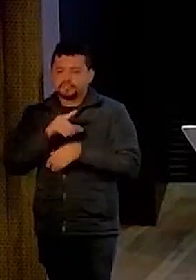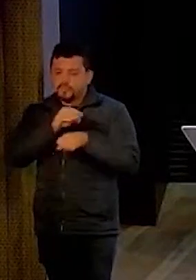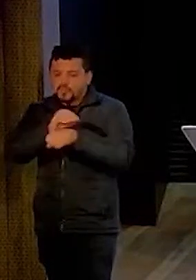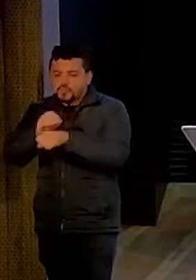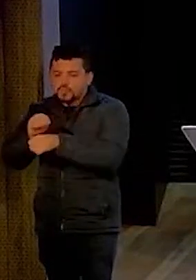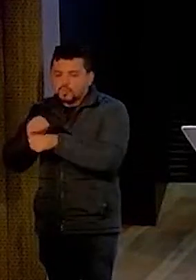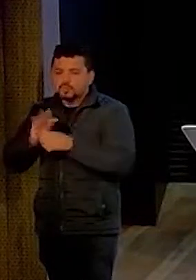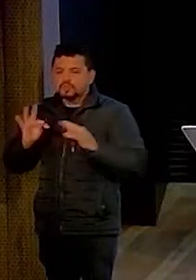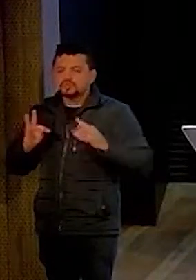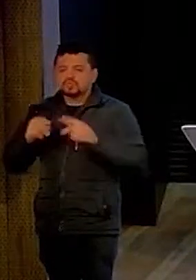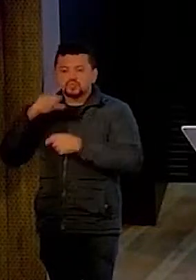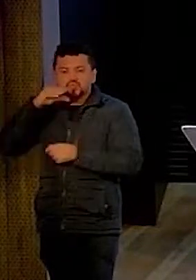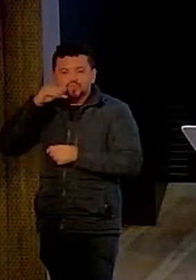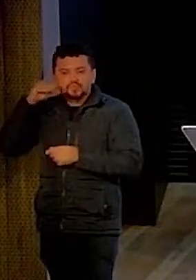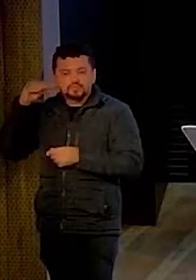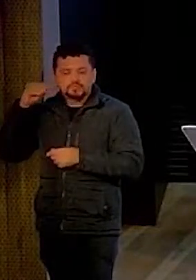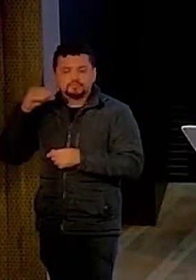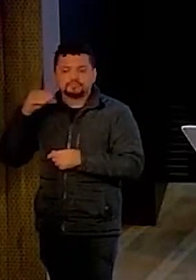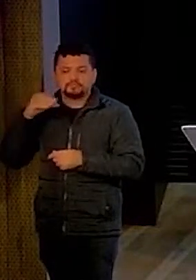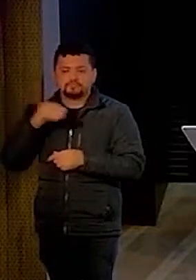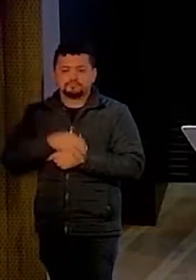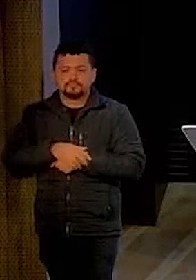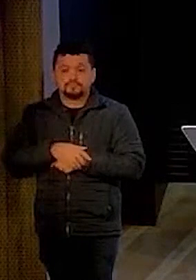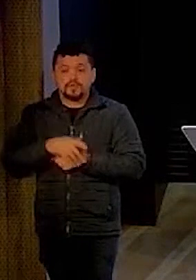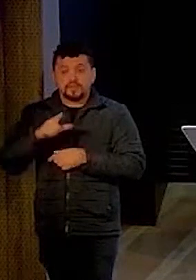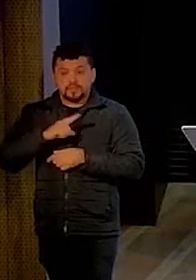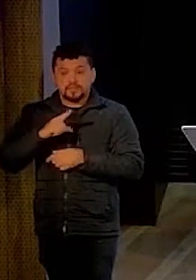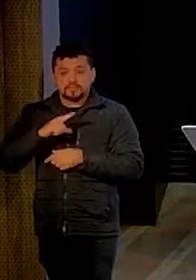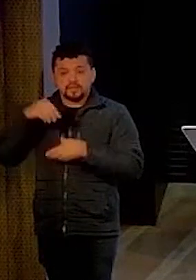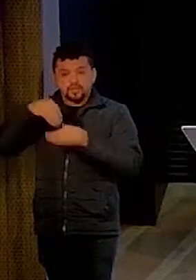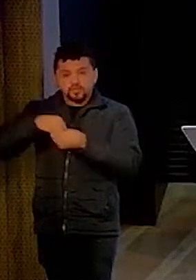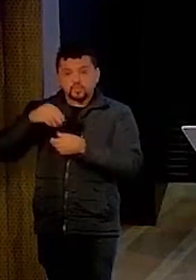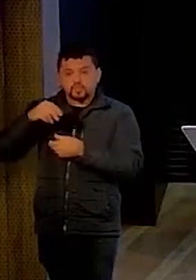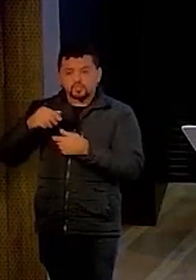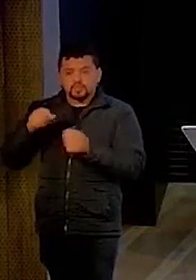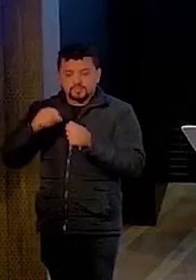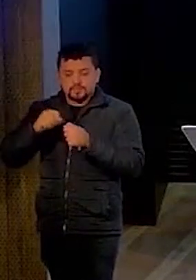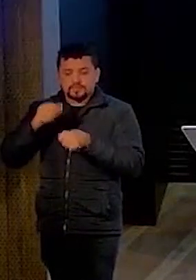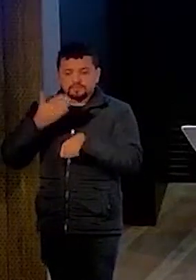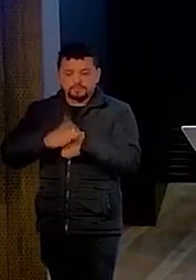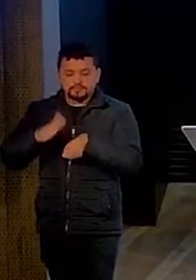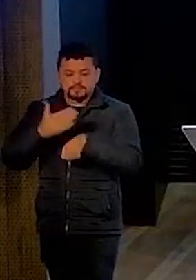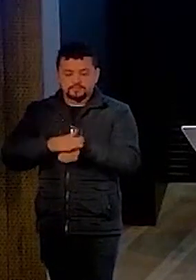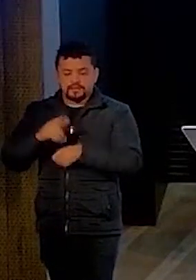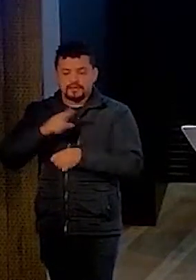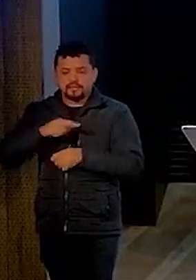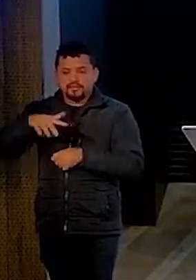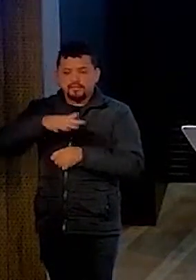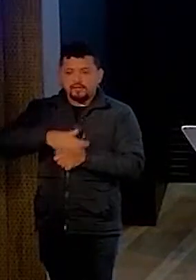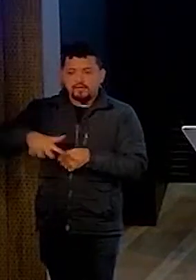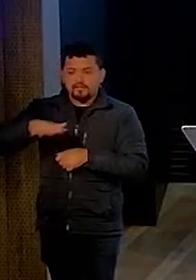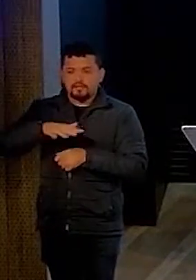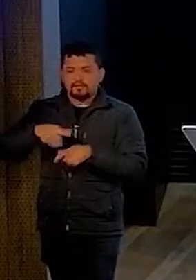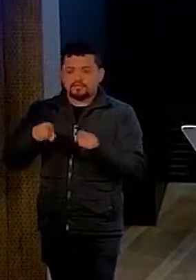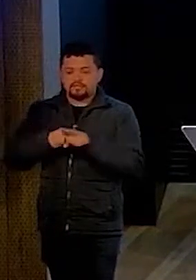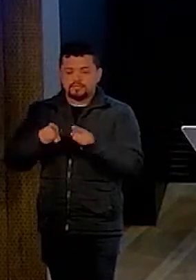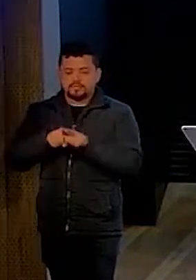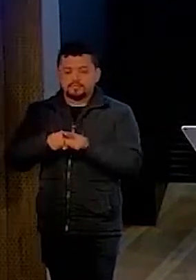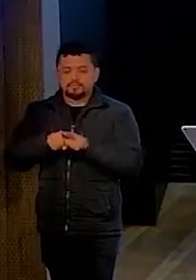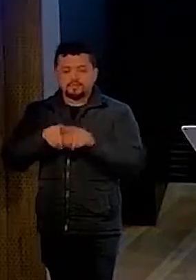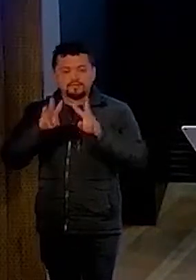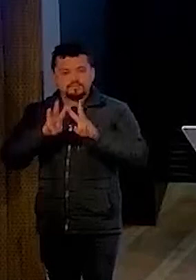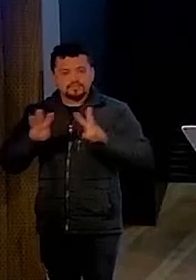colaboradores temos o contraste estamos lá aplicando temos o portal da transparência se vocês